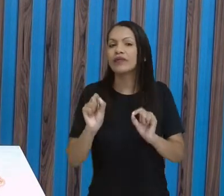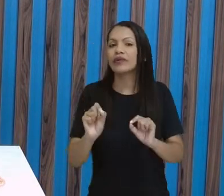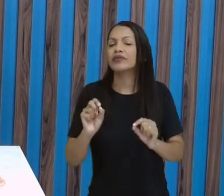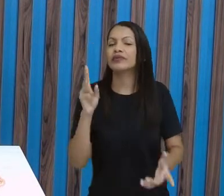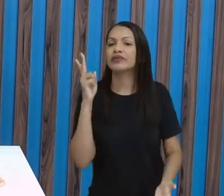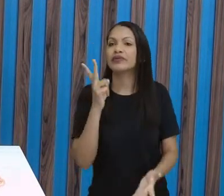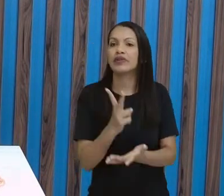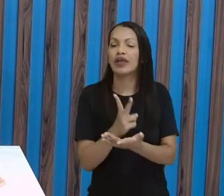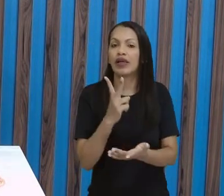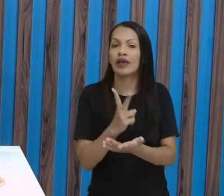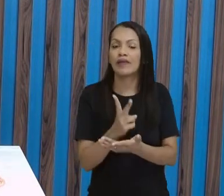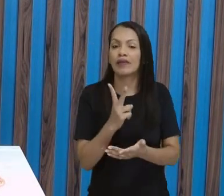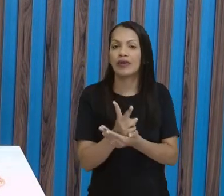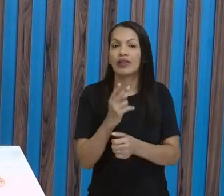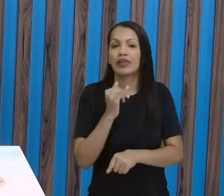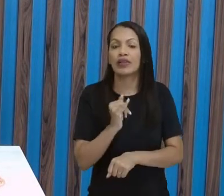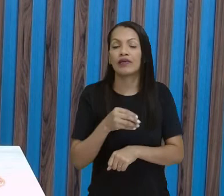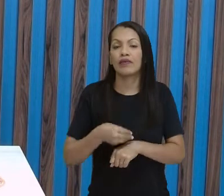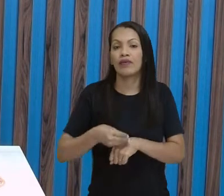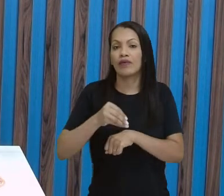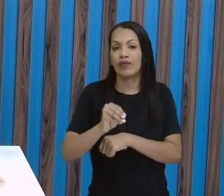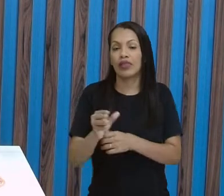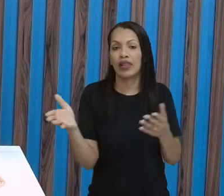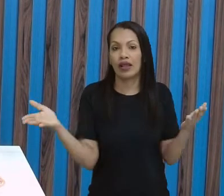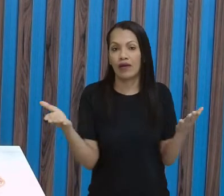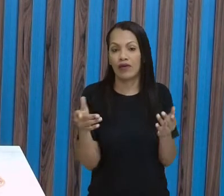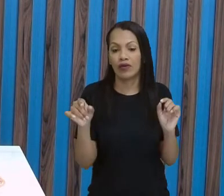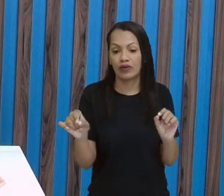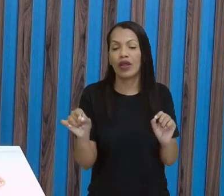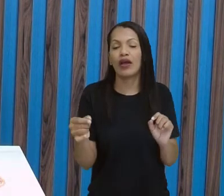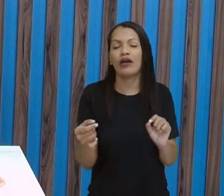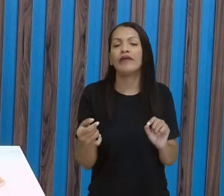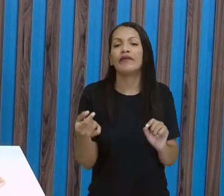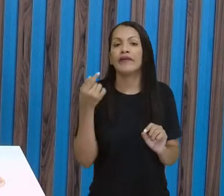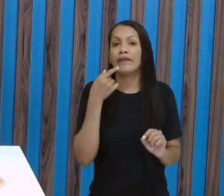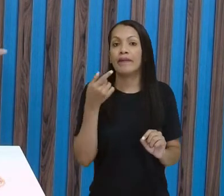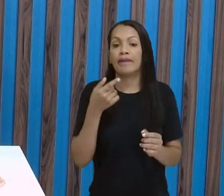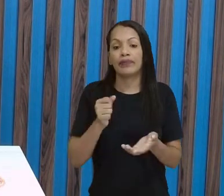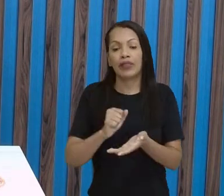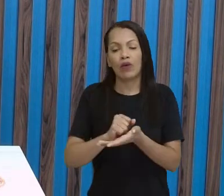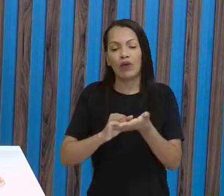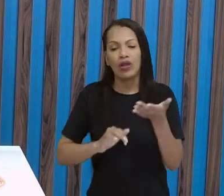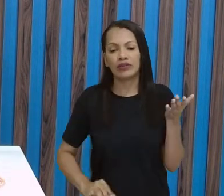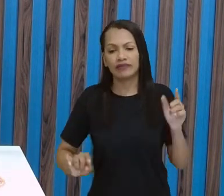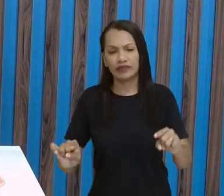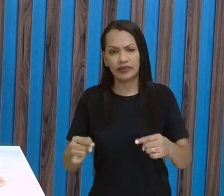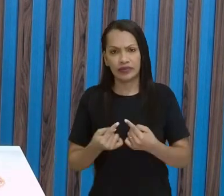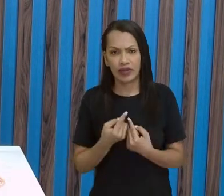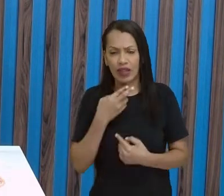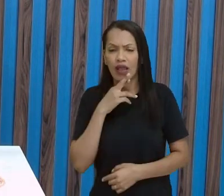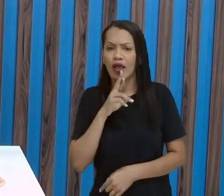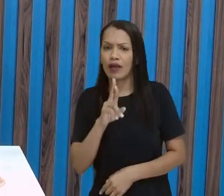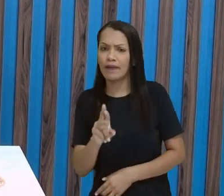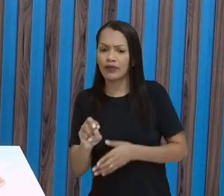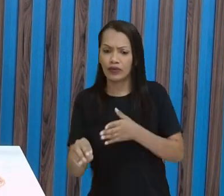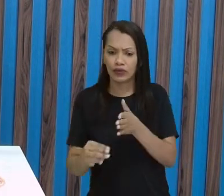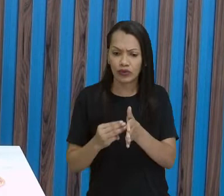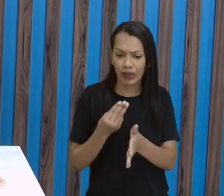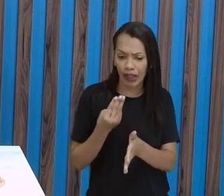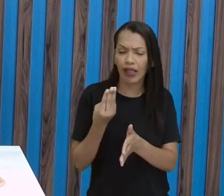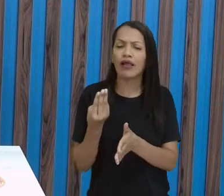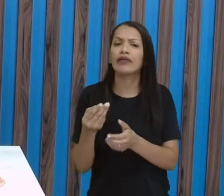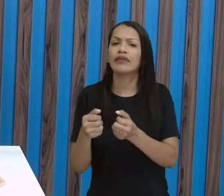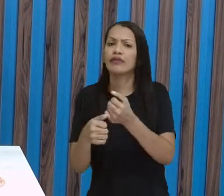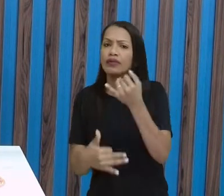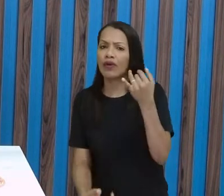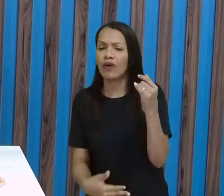trazendo agora, né, a atividade que eu deixo como desafio para vocês responderem lá no chat, responder no YouTube. E o que foi